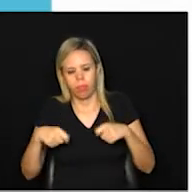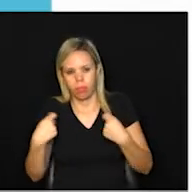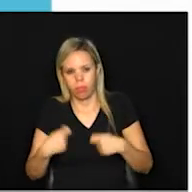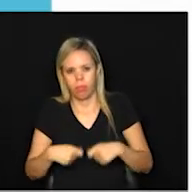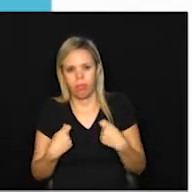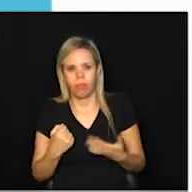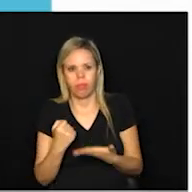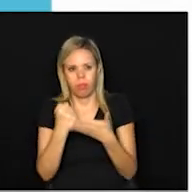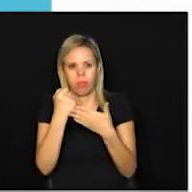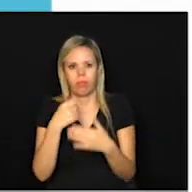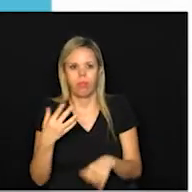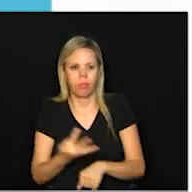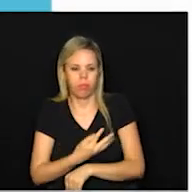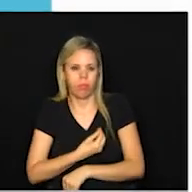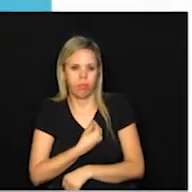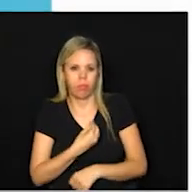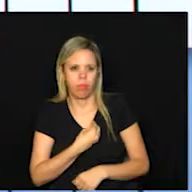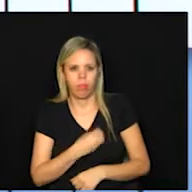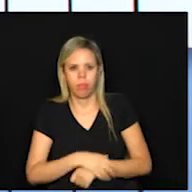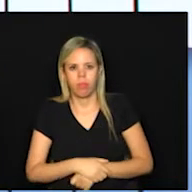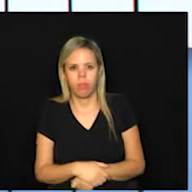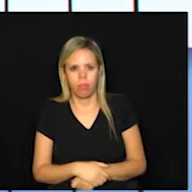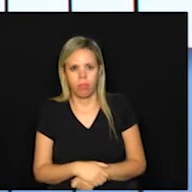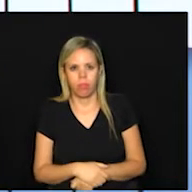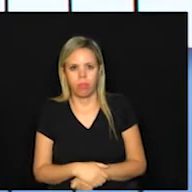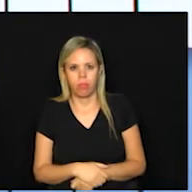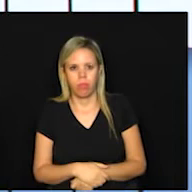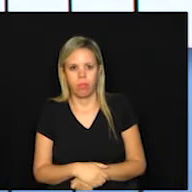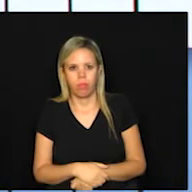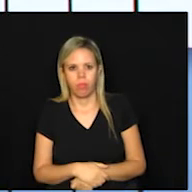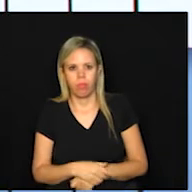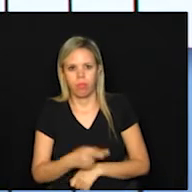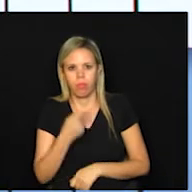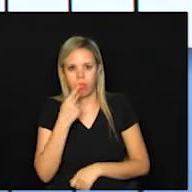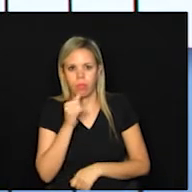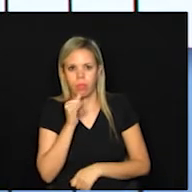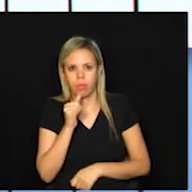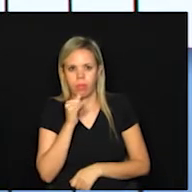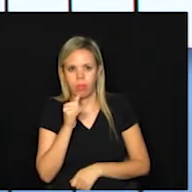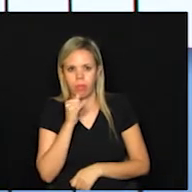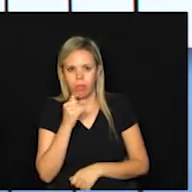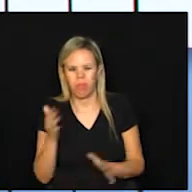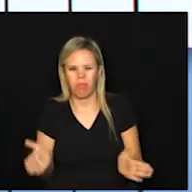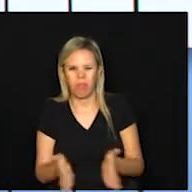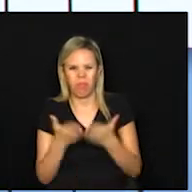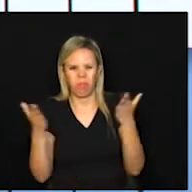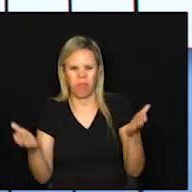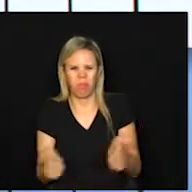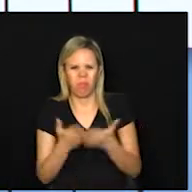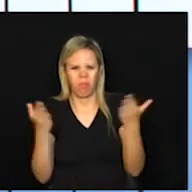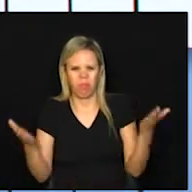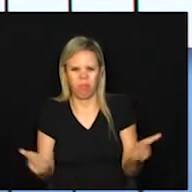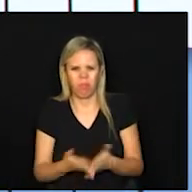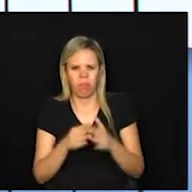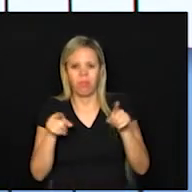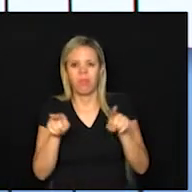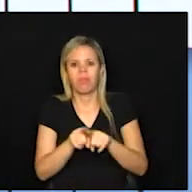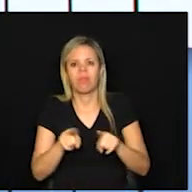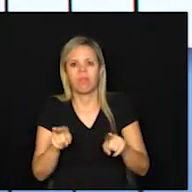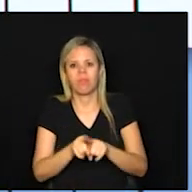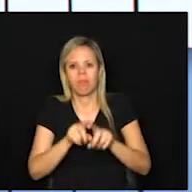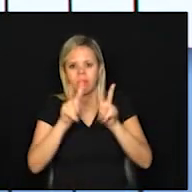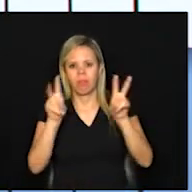desse auxílio para sobreviver. E falando em extrema pobreza, este também foi